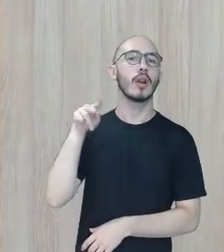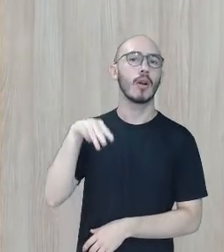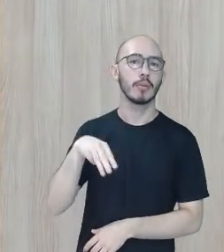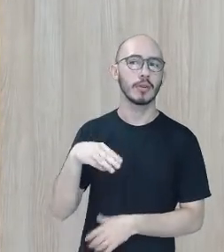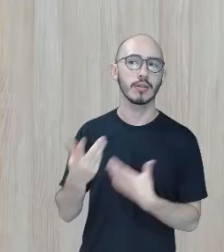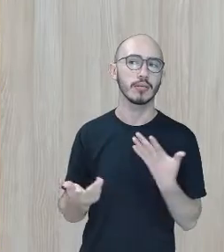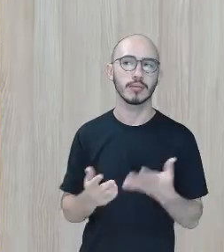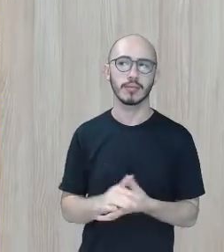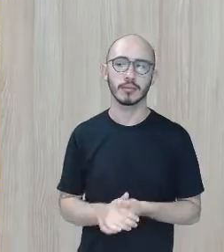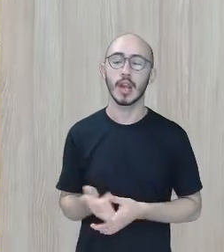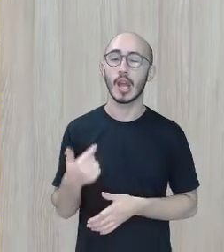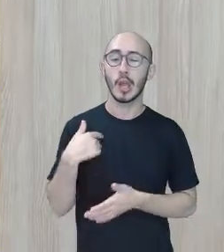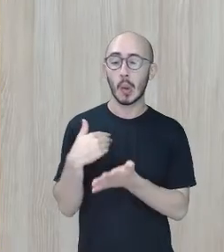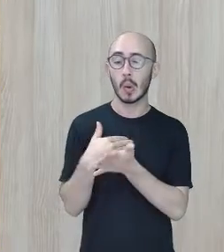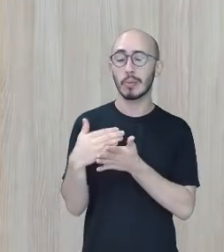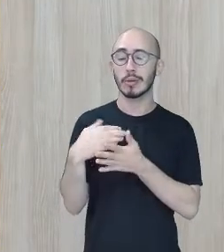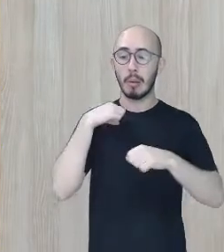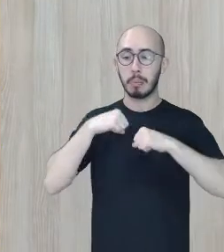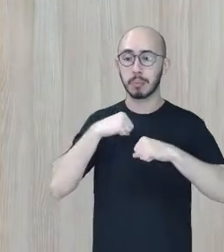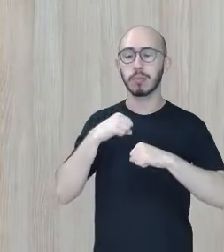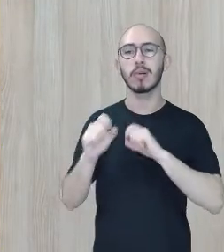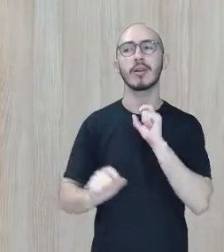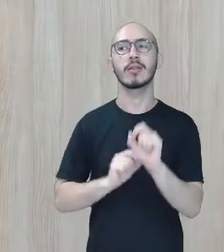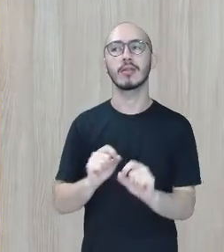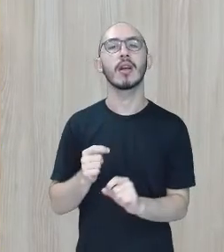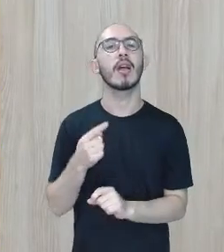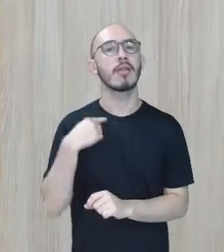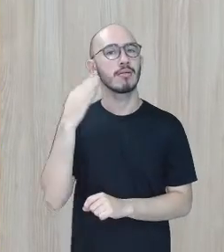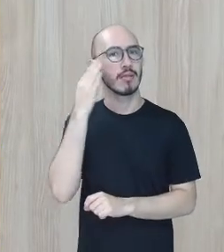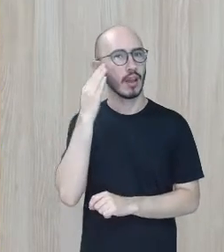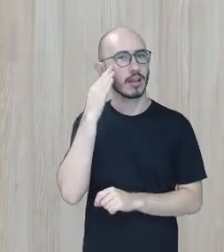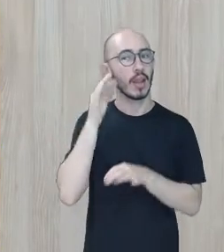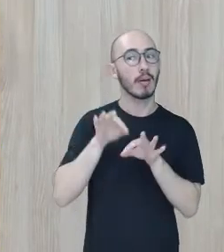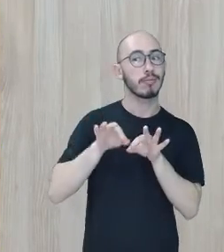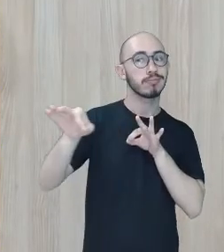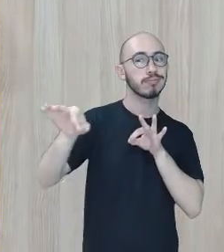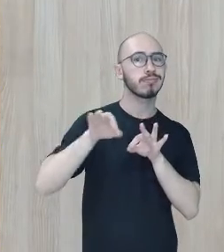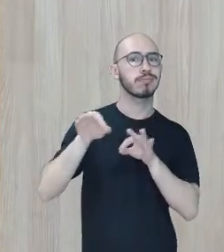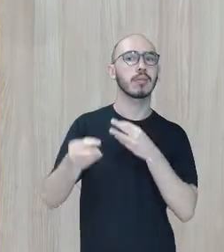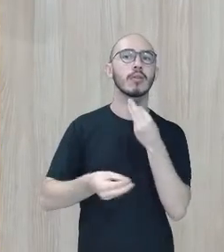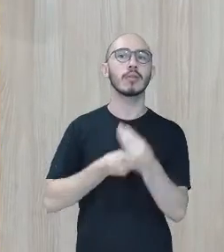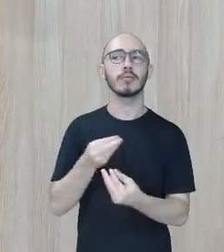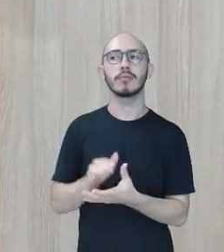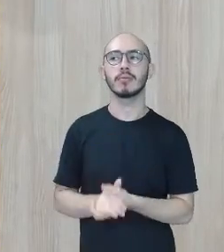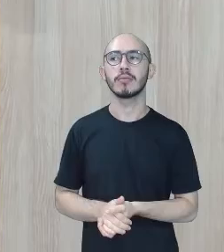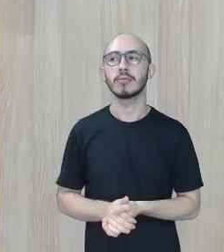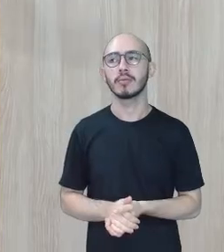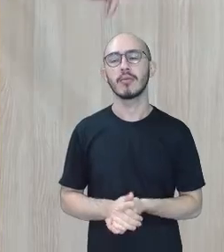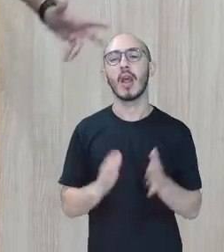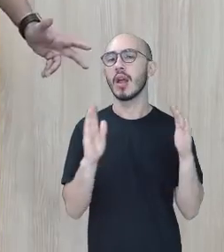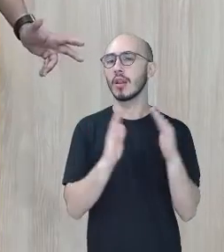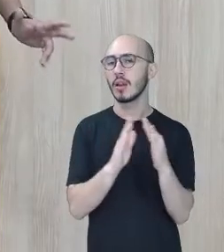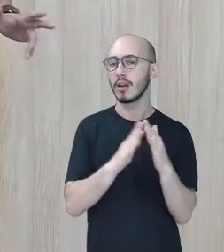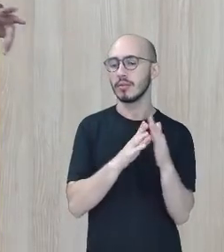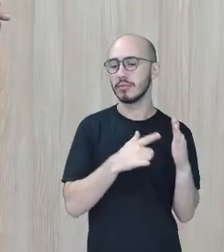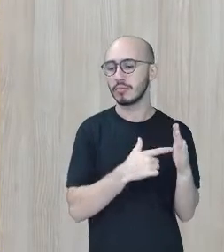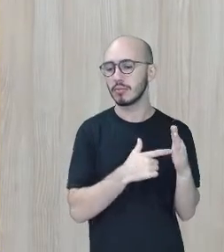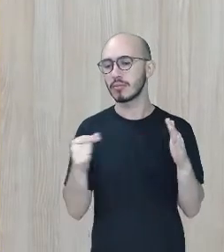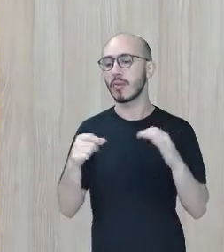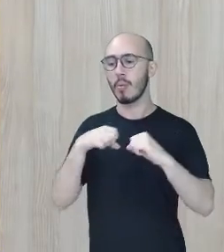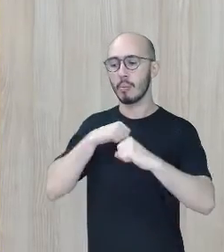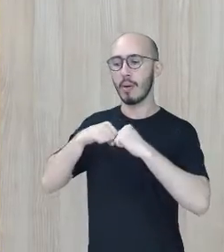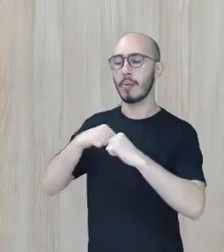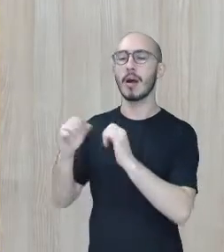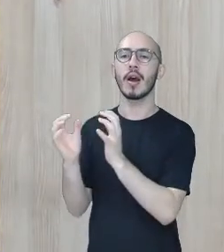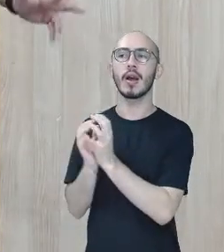comecei a correr, eu tive essa ideia de distância. Porque a gente diz assim, vou sair da minha casa e vou para o